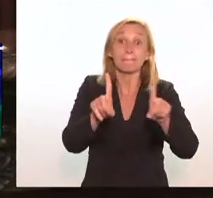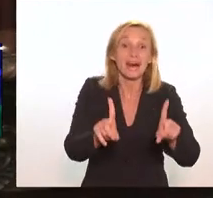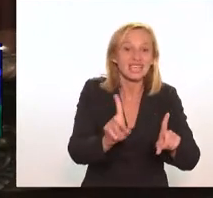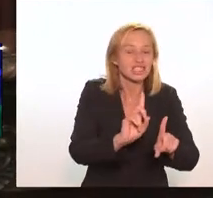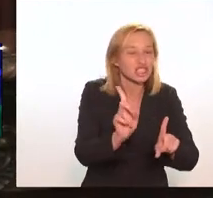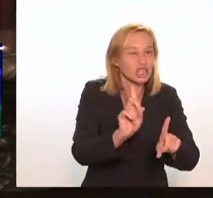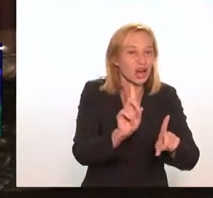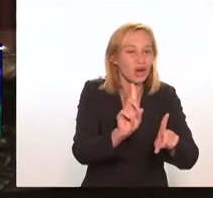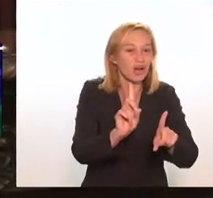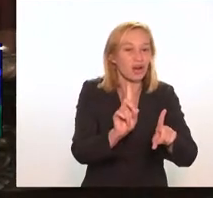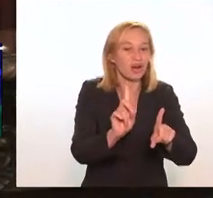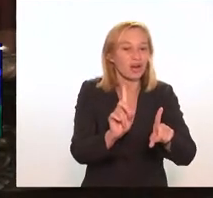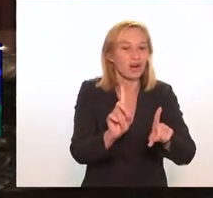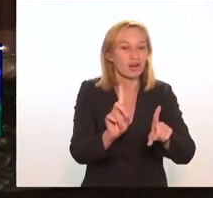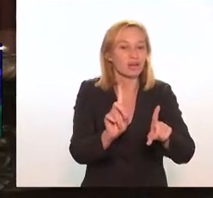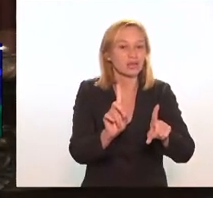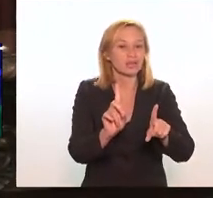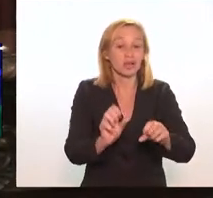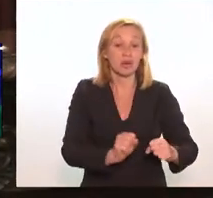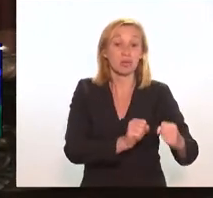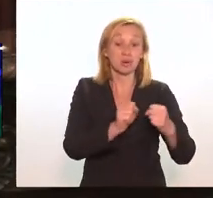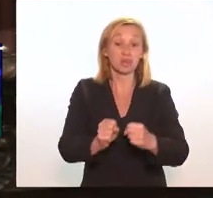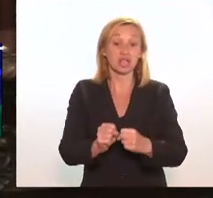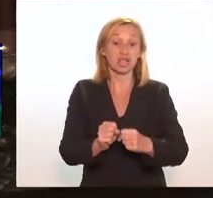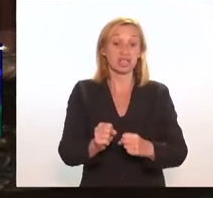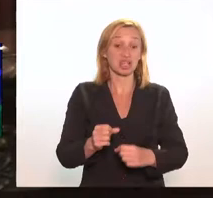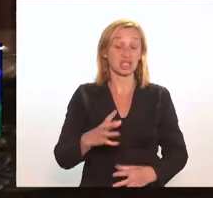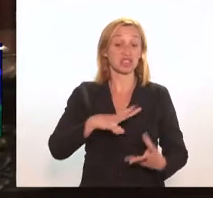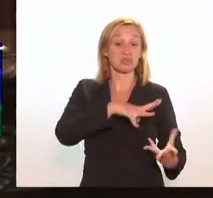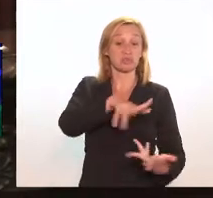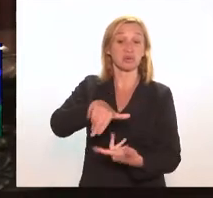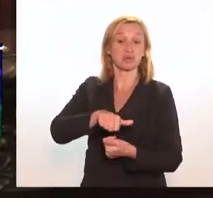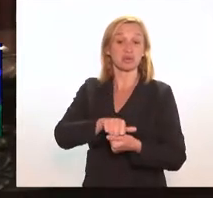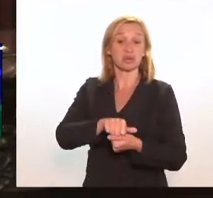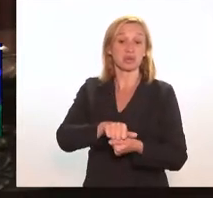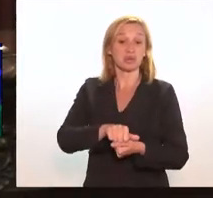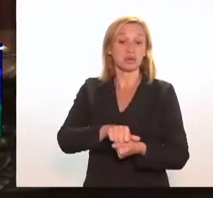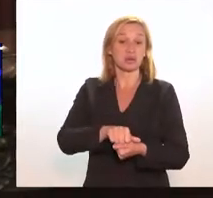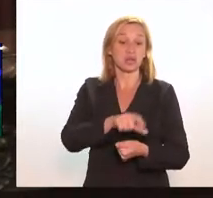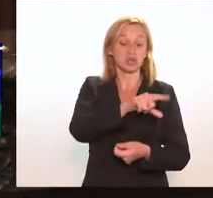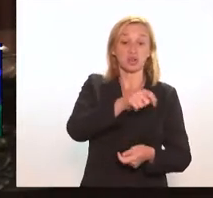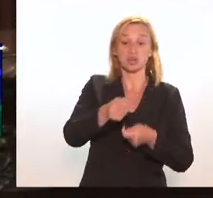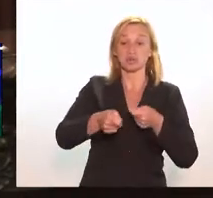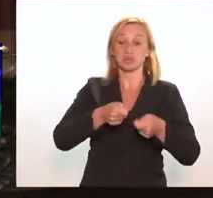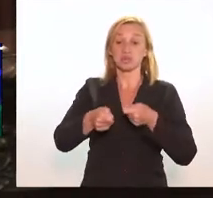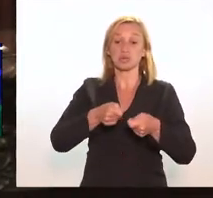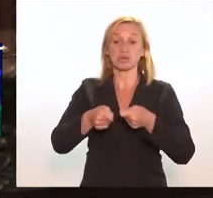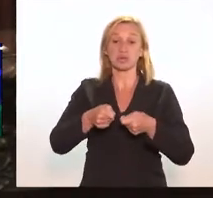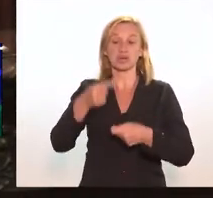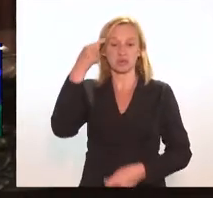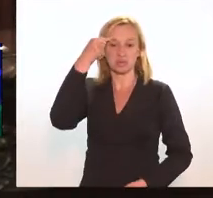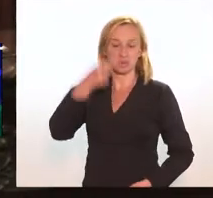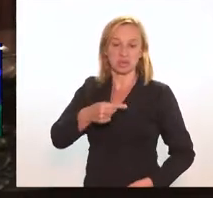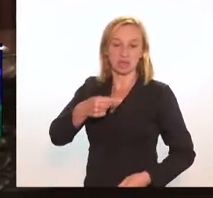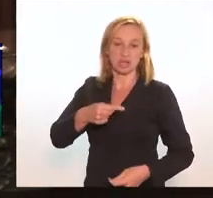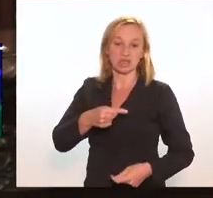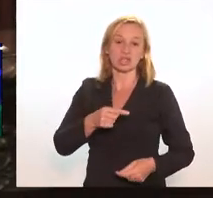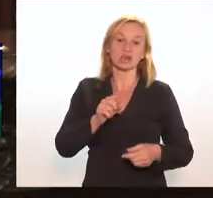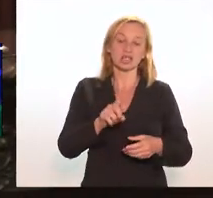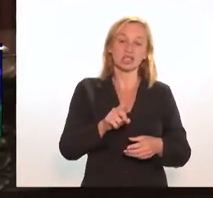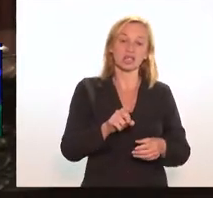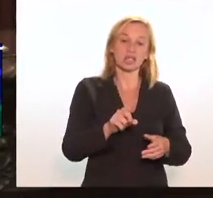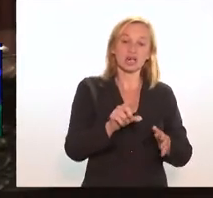por encomenda dos poderosos deste mundo para favorecer seu domínio autoritário, que